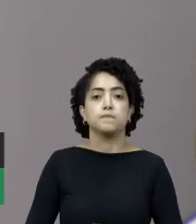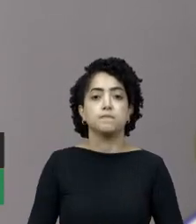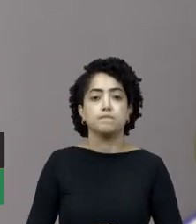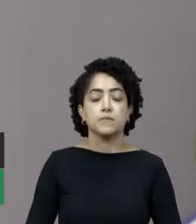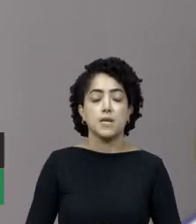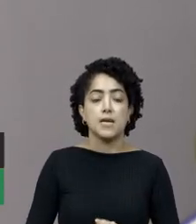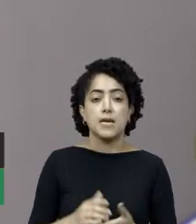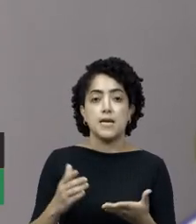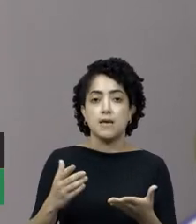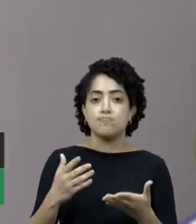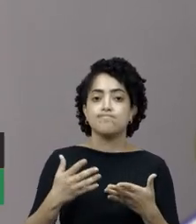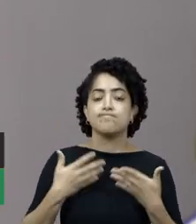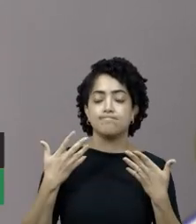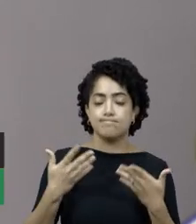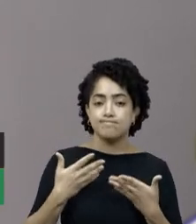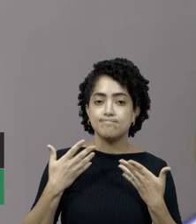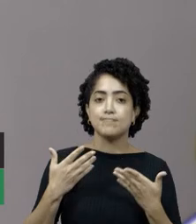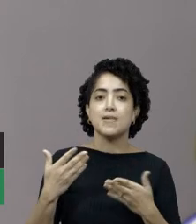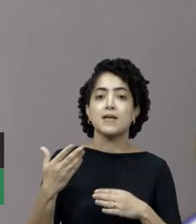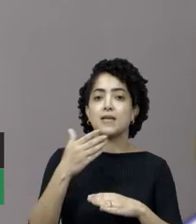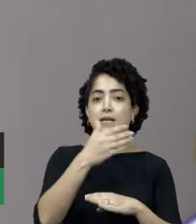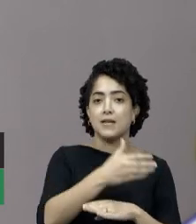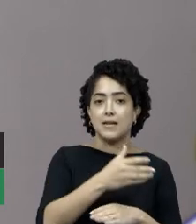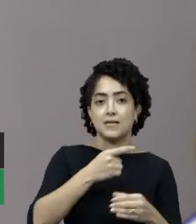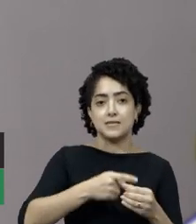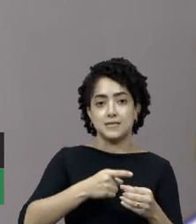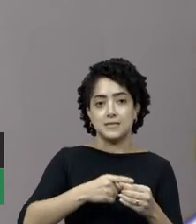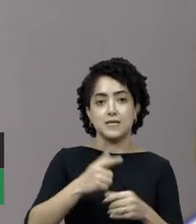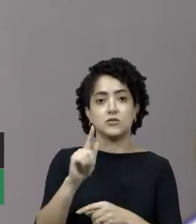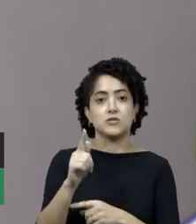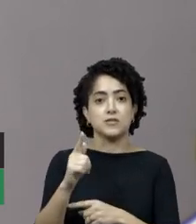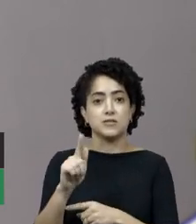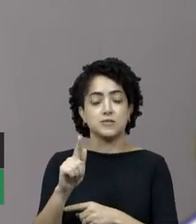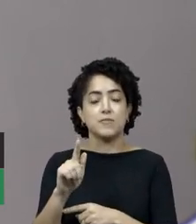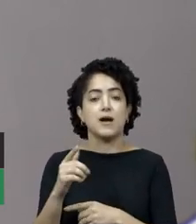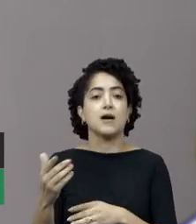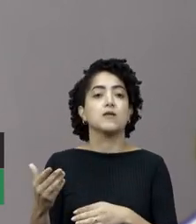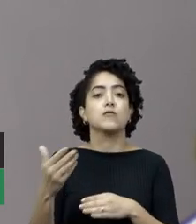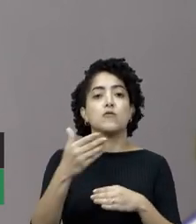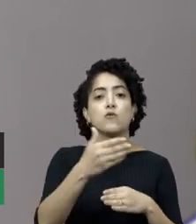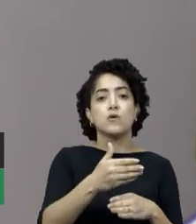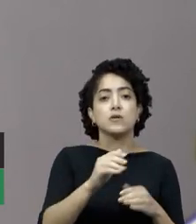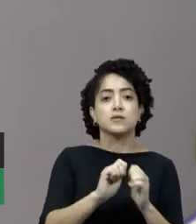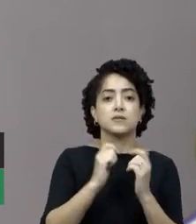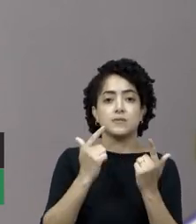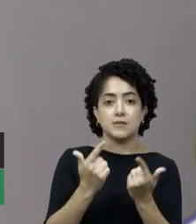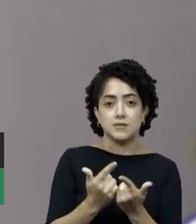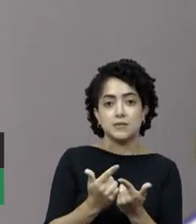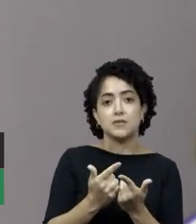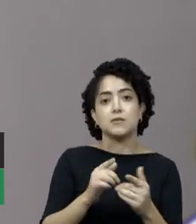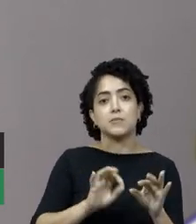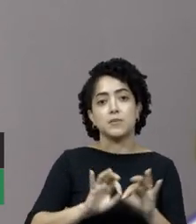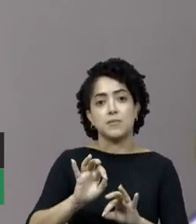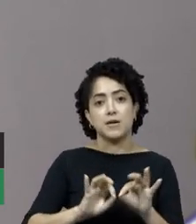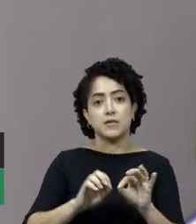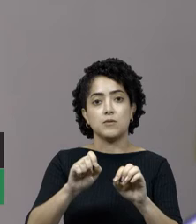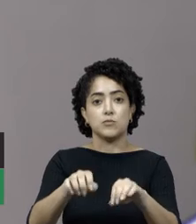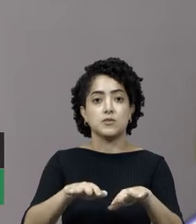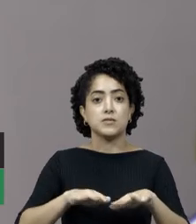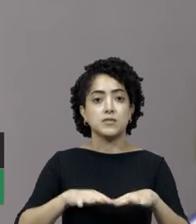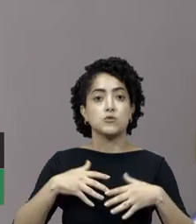nós tivemos a alegria lá em Gaspar de receber a Assembleia Legislativa numa sessão solene em